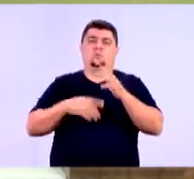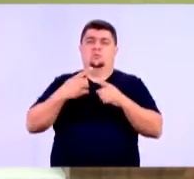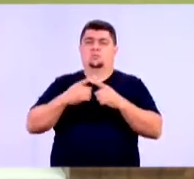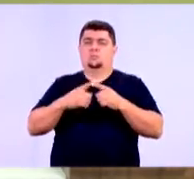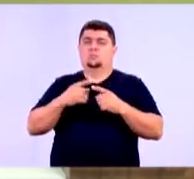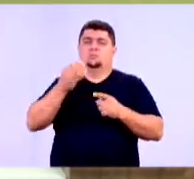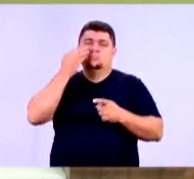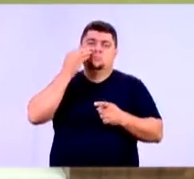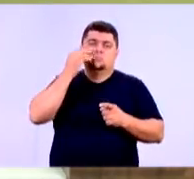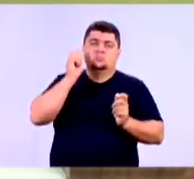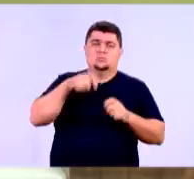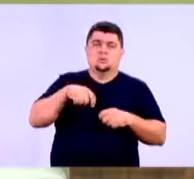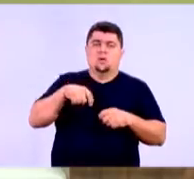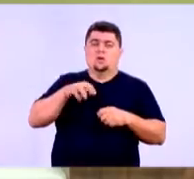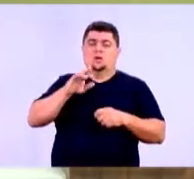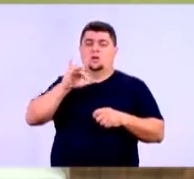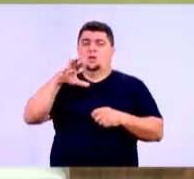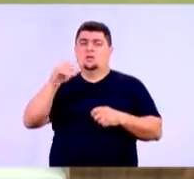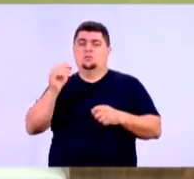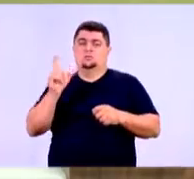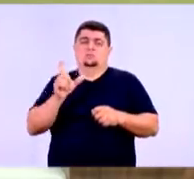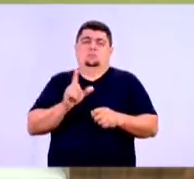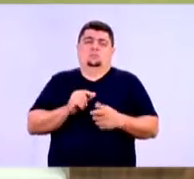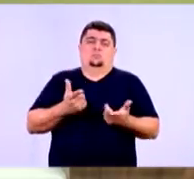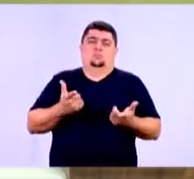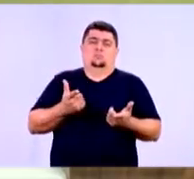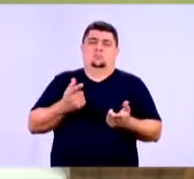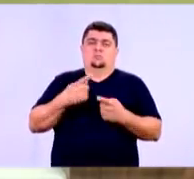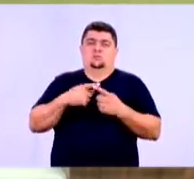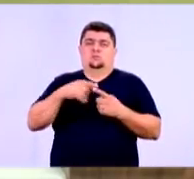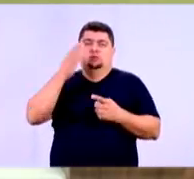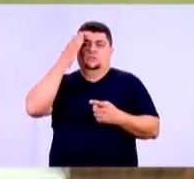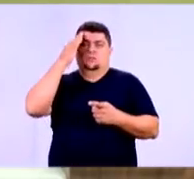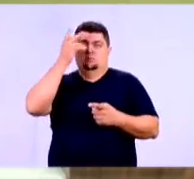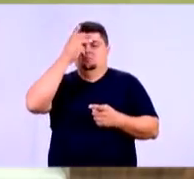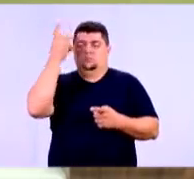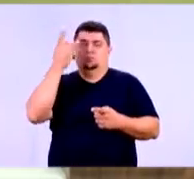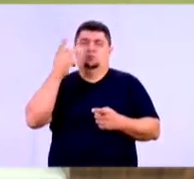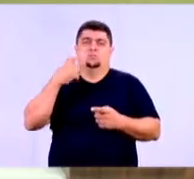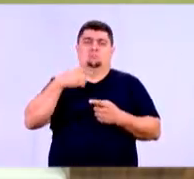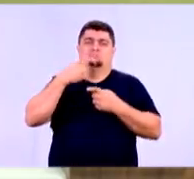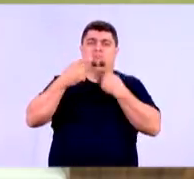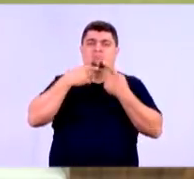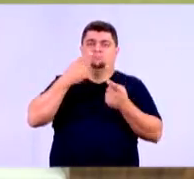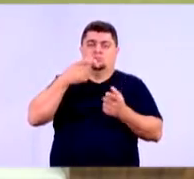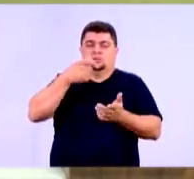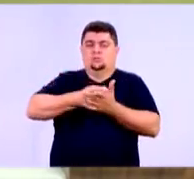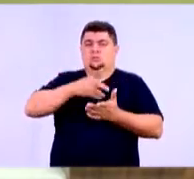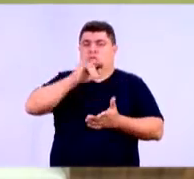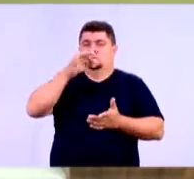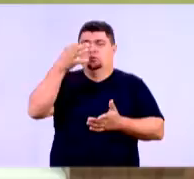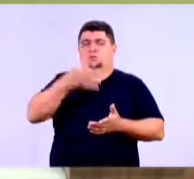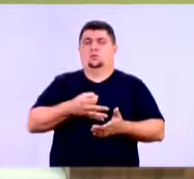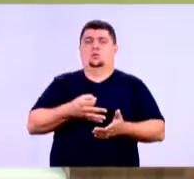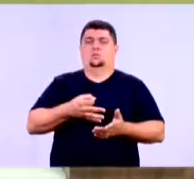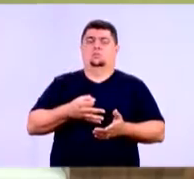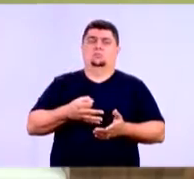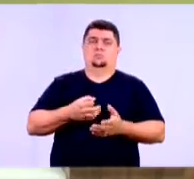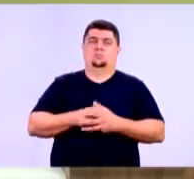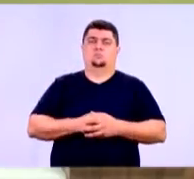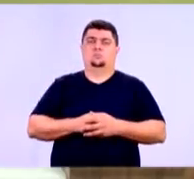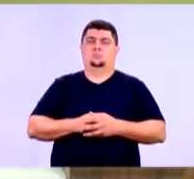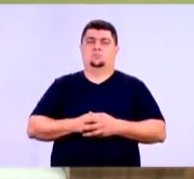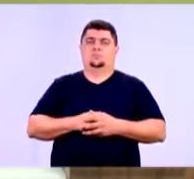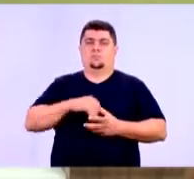expor a uma taxa de risco menor com essa pessoa que você sabe que provavelmente não vai pagar em dia, né? Então,